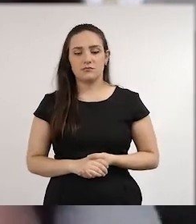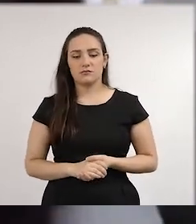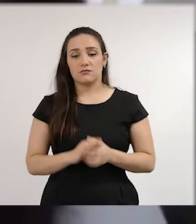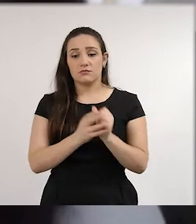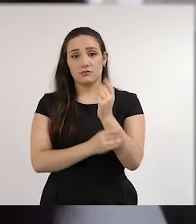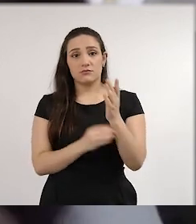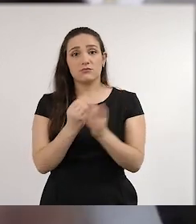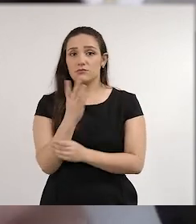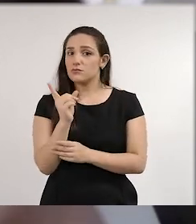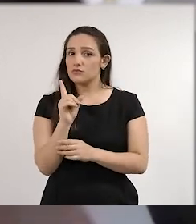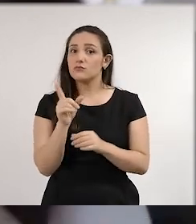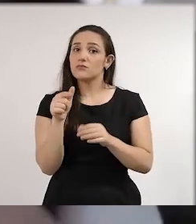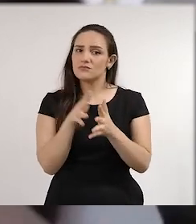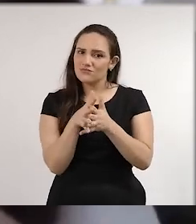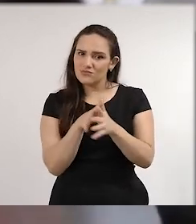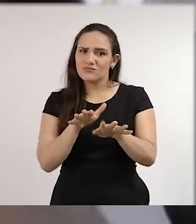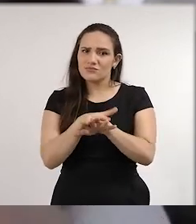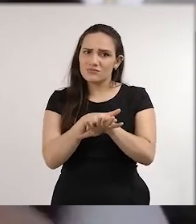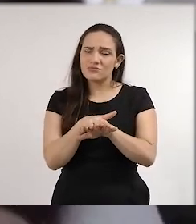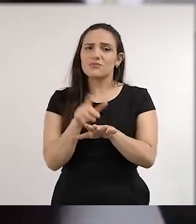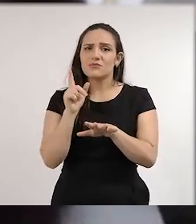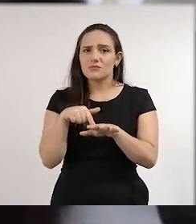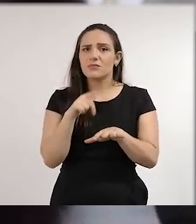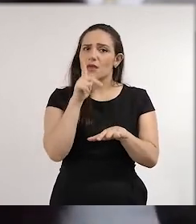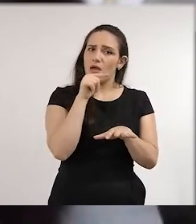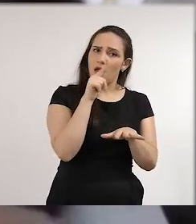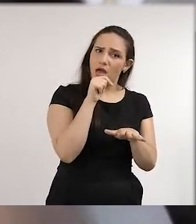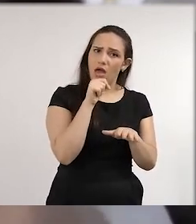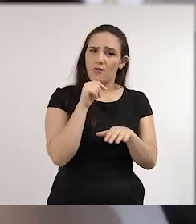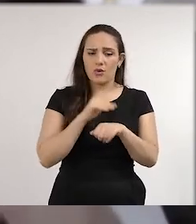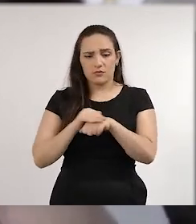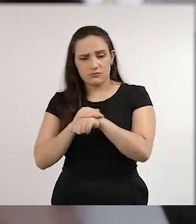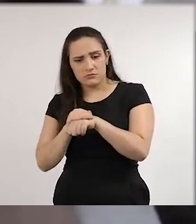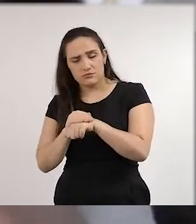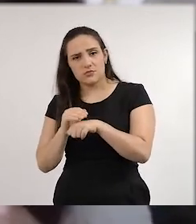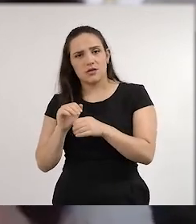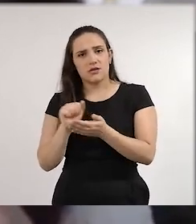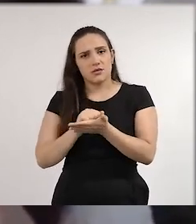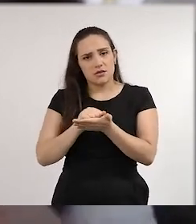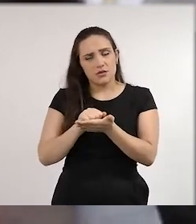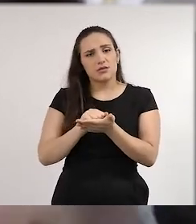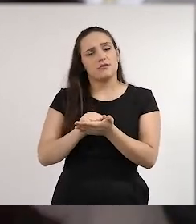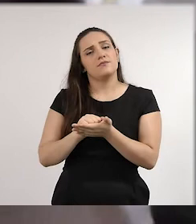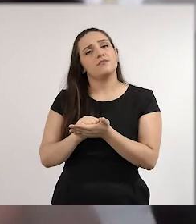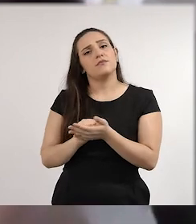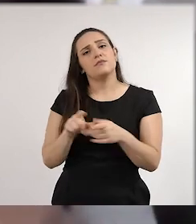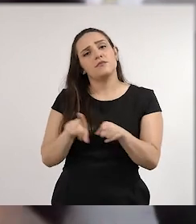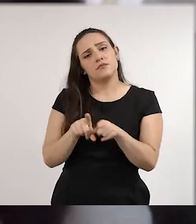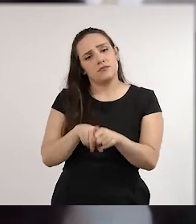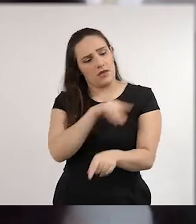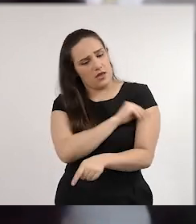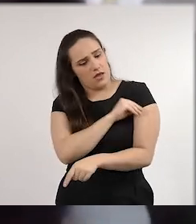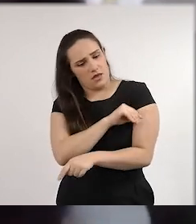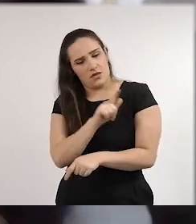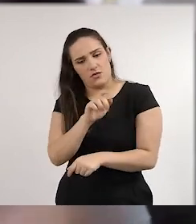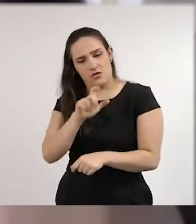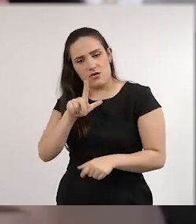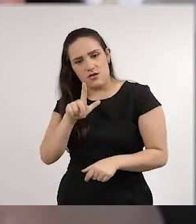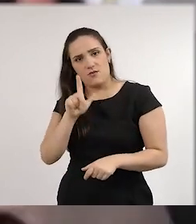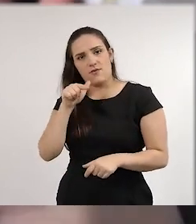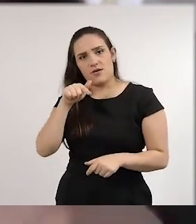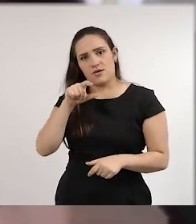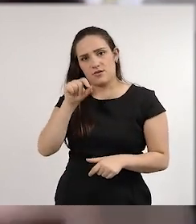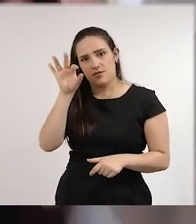lavar bem as mãos, água, sabão mesmo, tá? E o álcool gel, para quem tem, ou álcool 70,